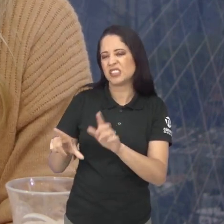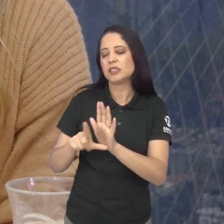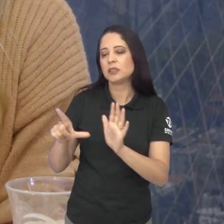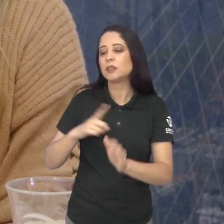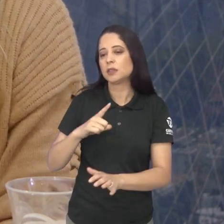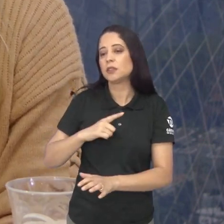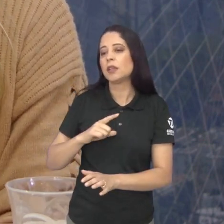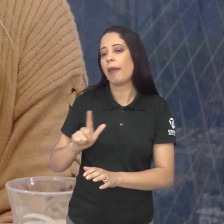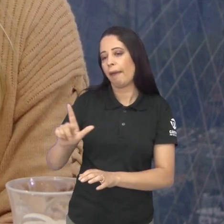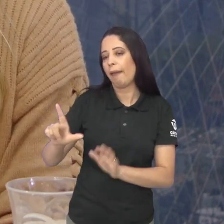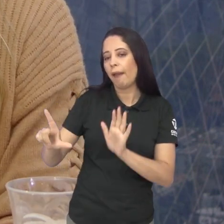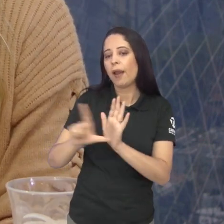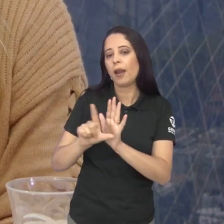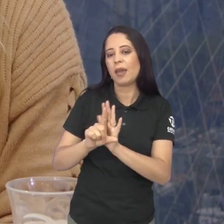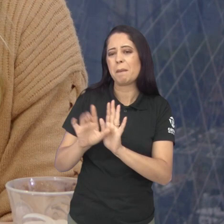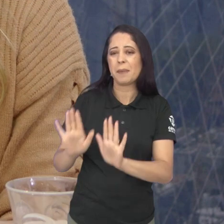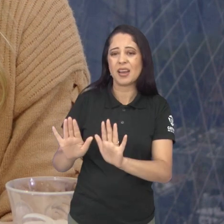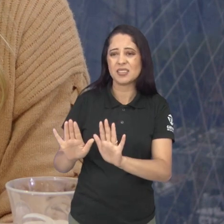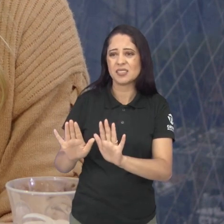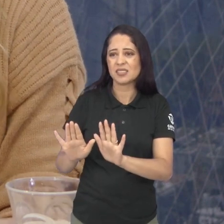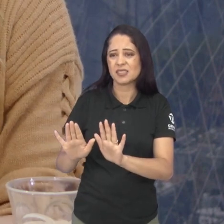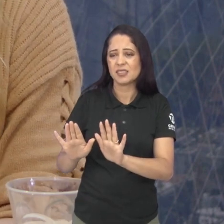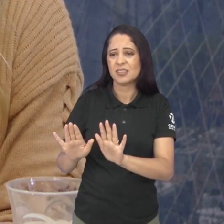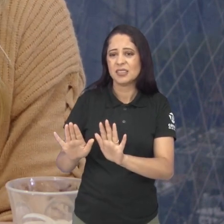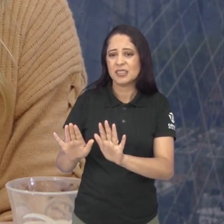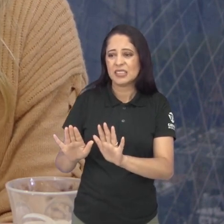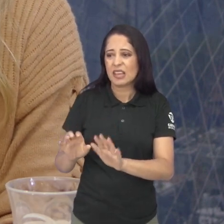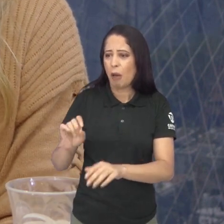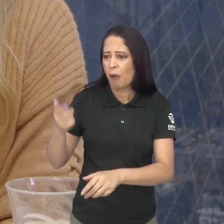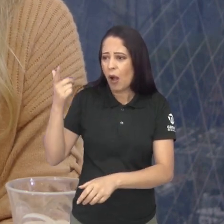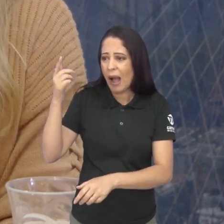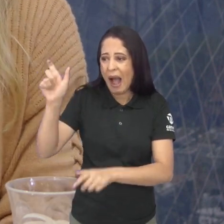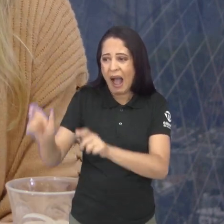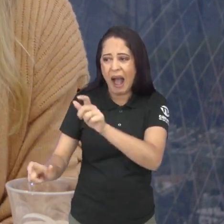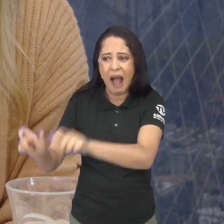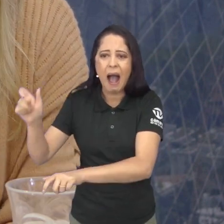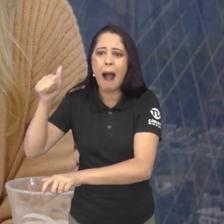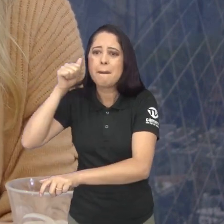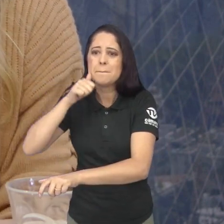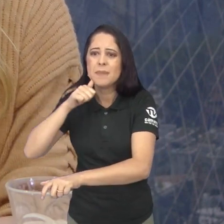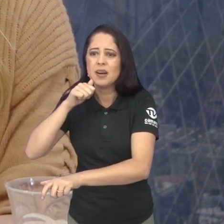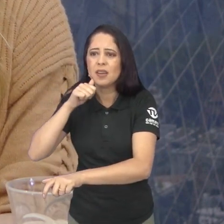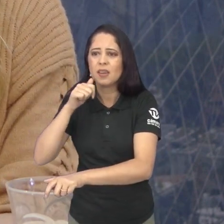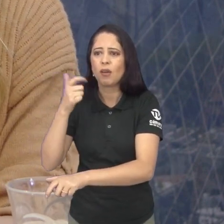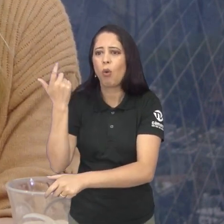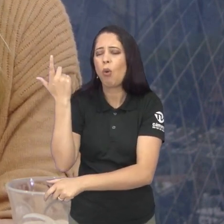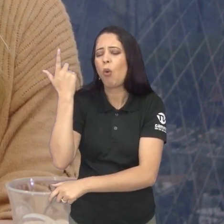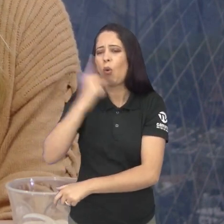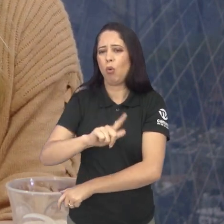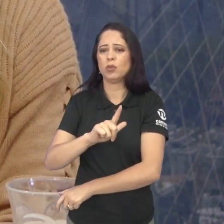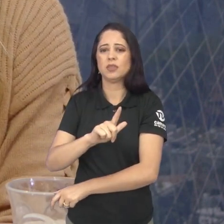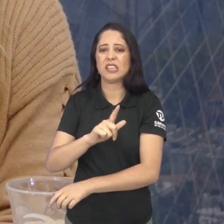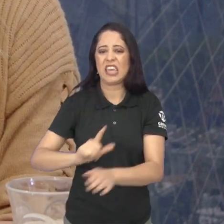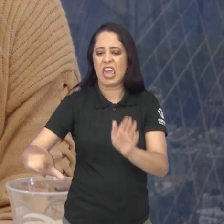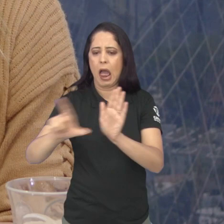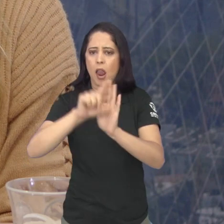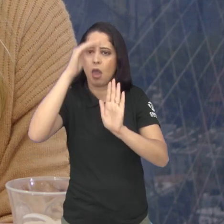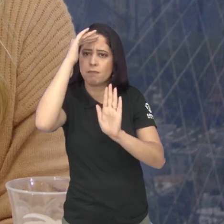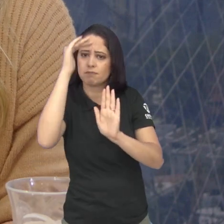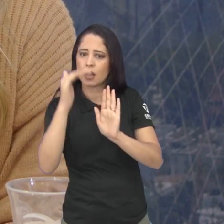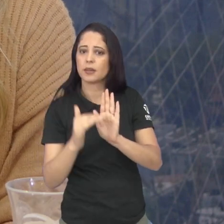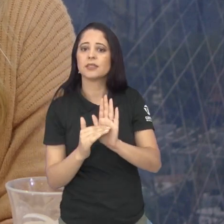leis dos benefícios, do BCP Loas. Mas assim, mesmo para você conseguir fazer com que essas leis